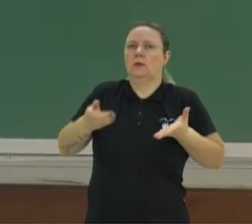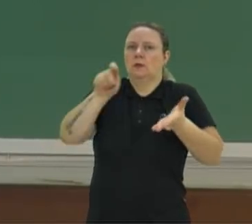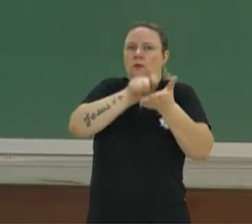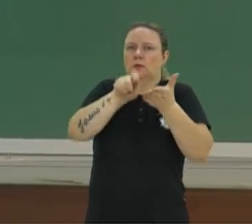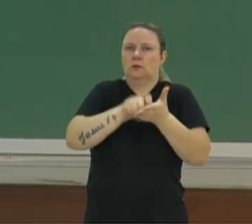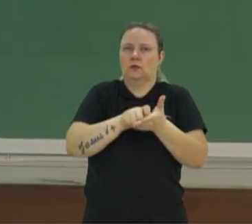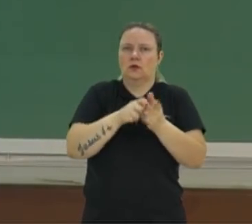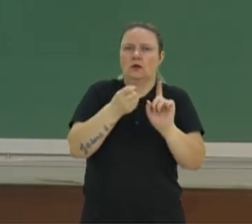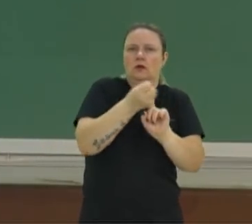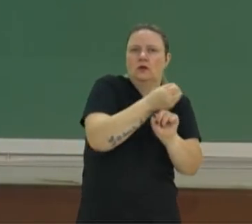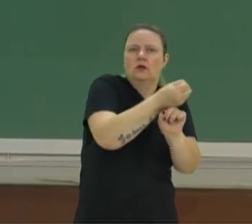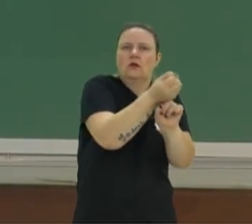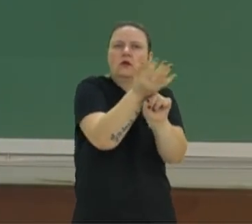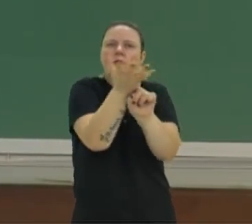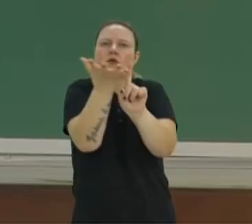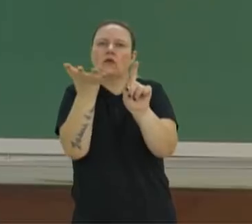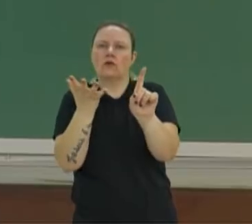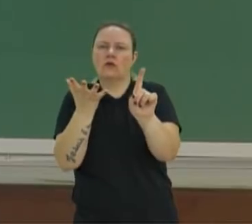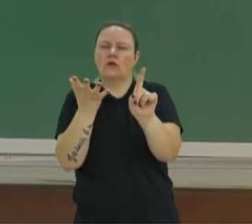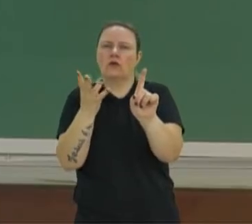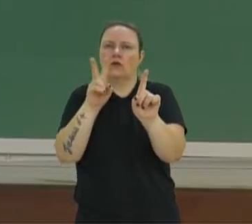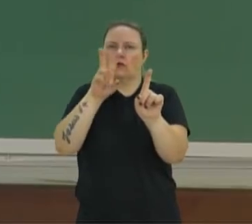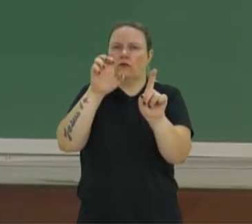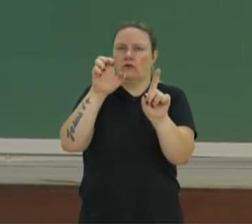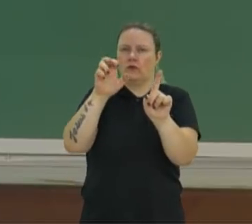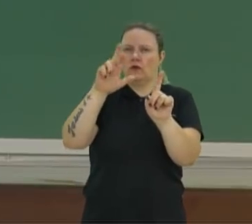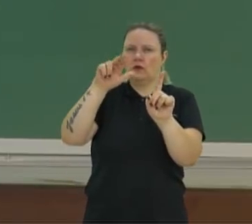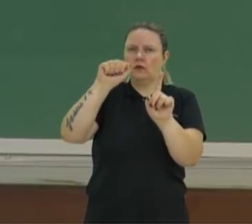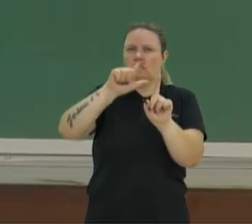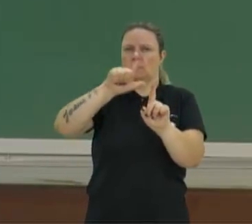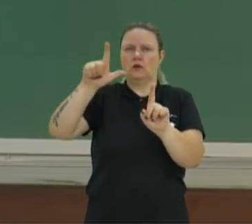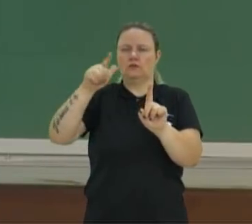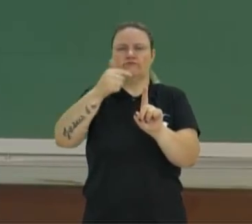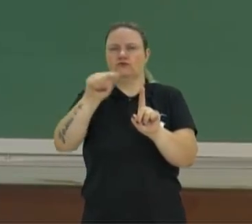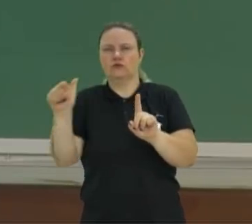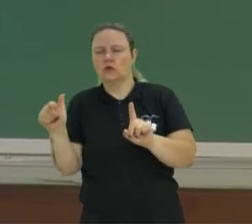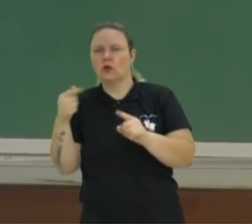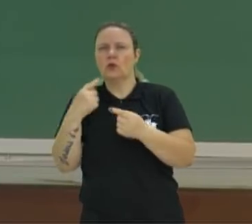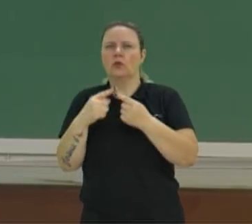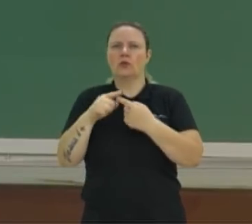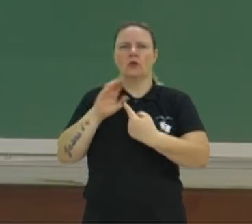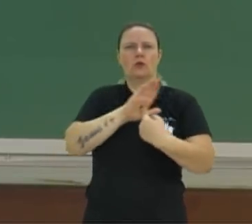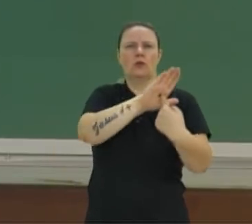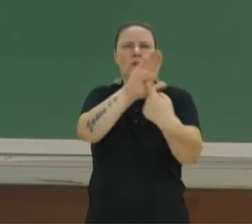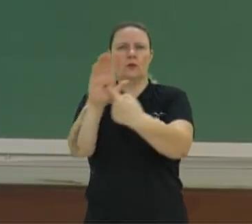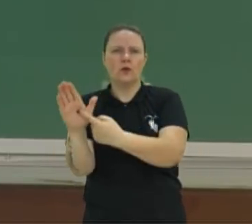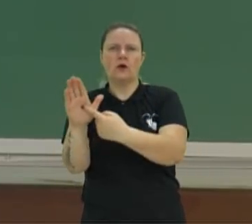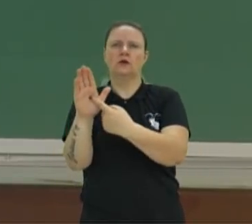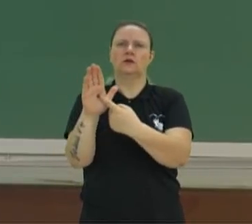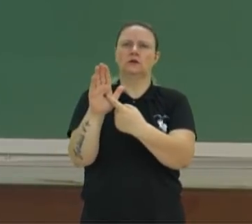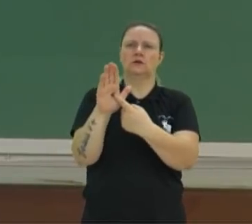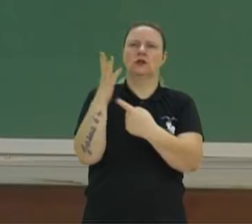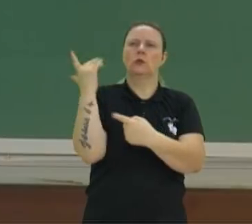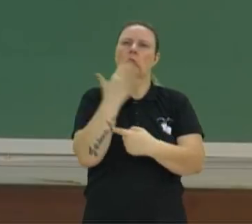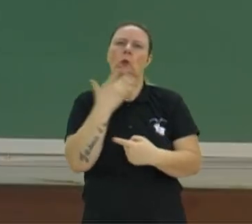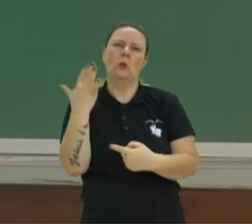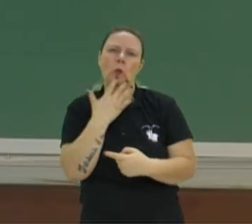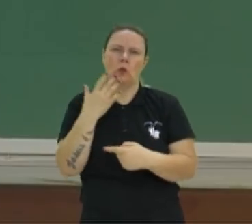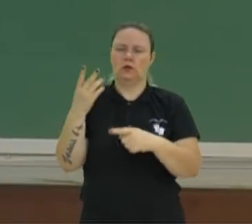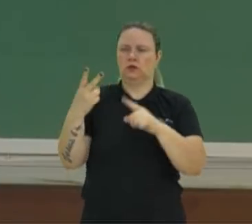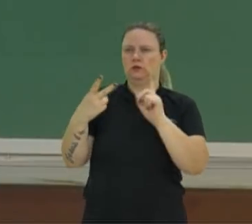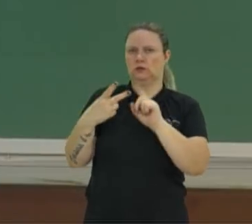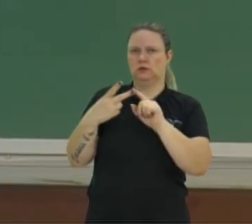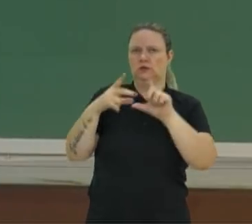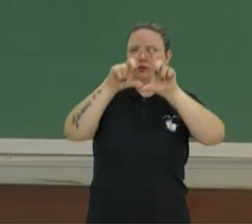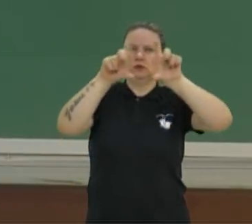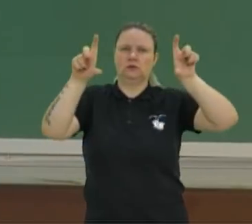não verbal por quê? Nós temos a apresentação das cores, da imagem, do formato, de toda a diagramação, de toda